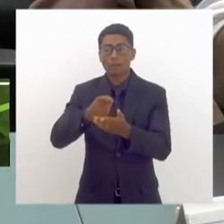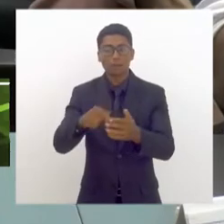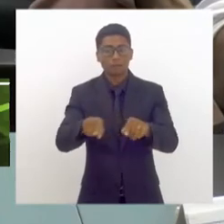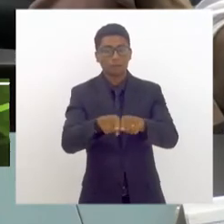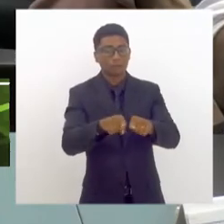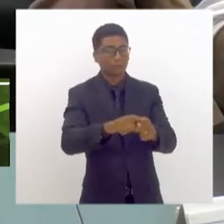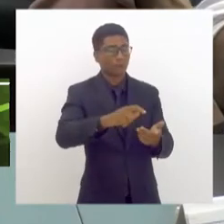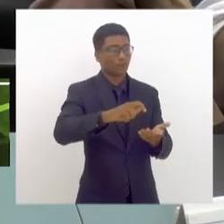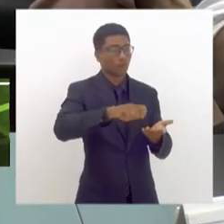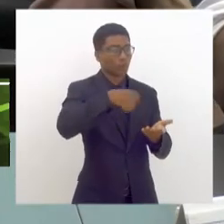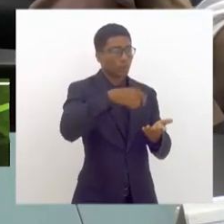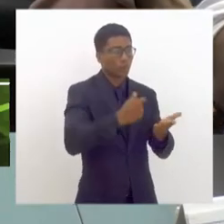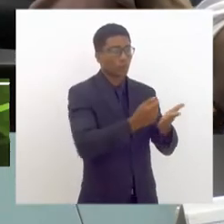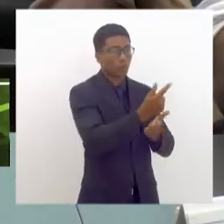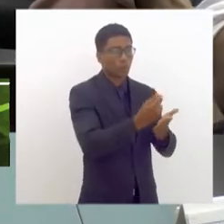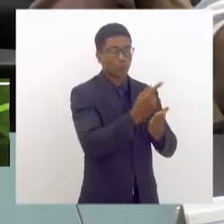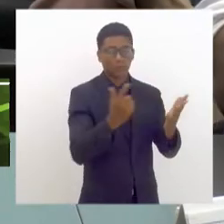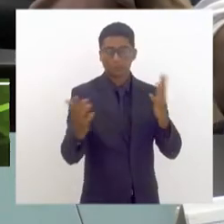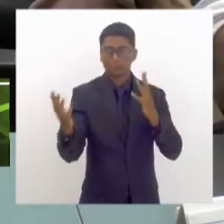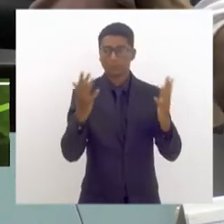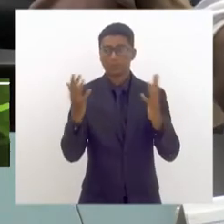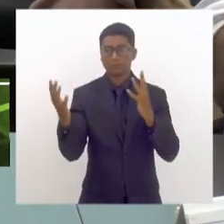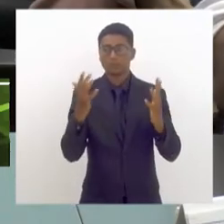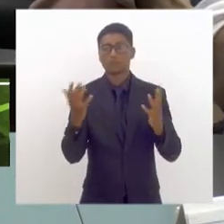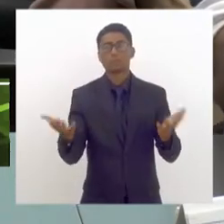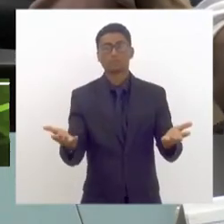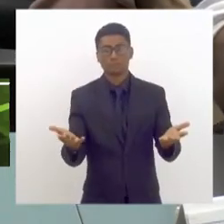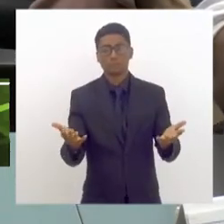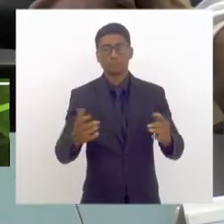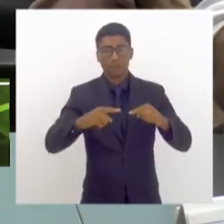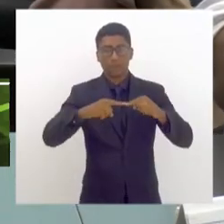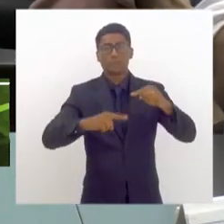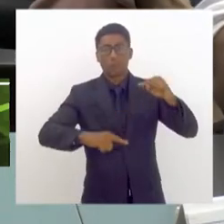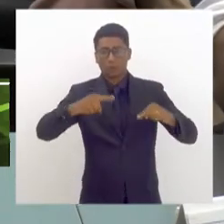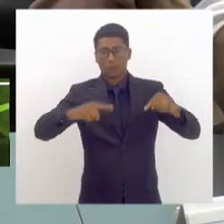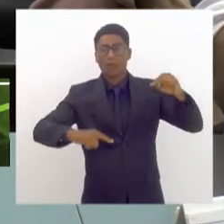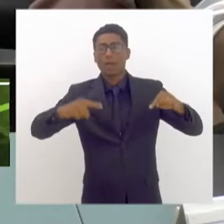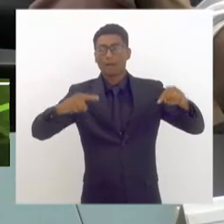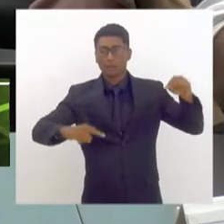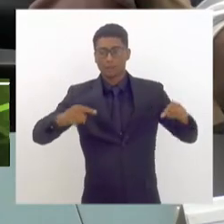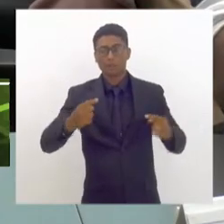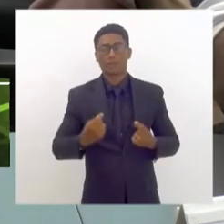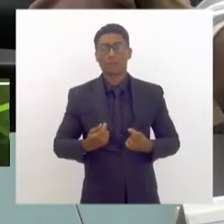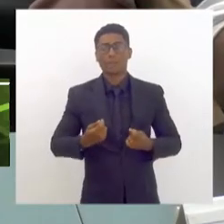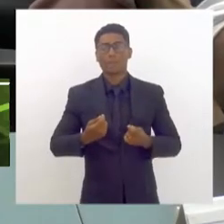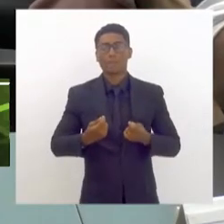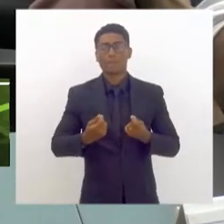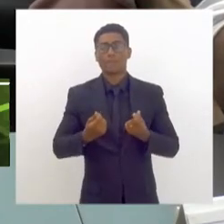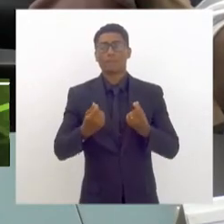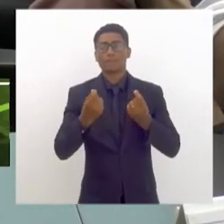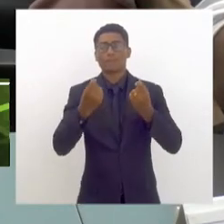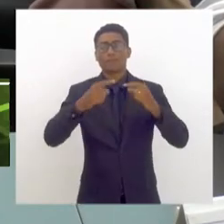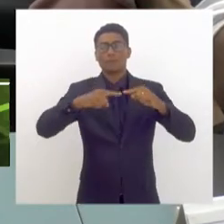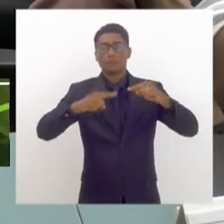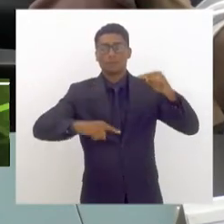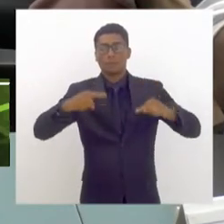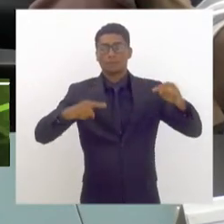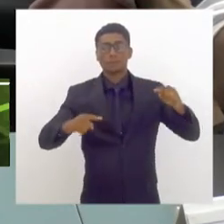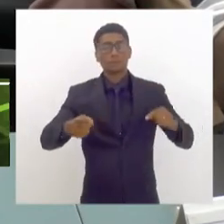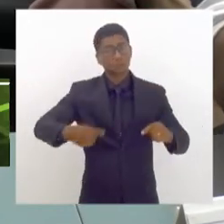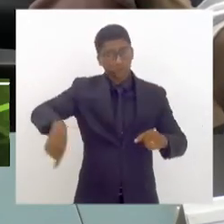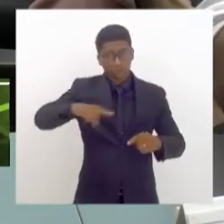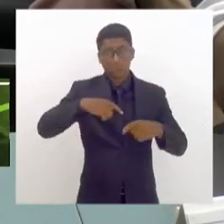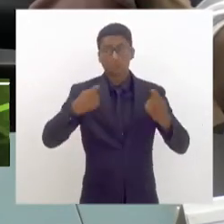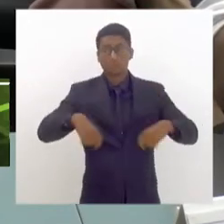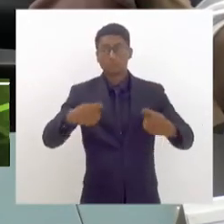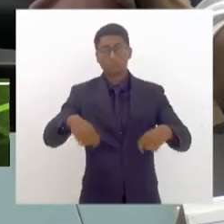Brasil, dessa desigualdade social e financeira absurda, e que a gente precisa, enfim, combater ainda